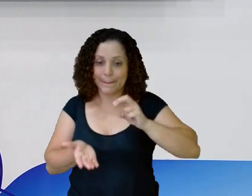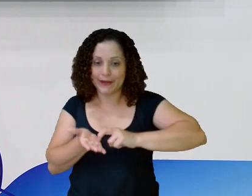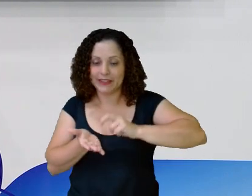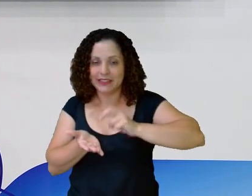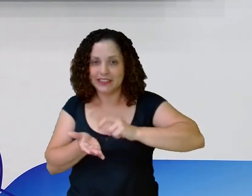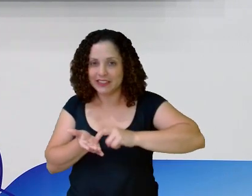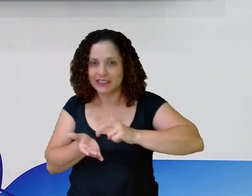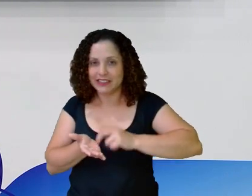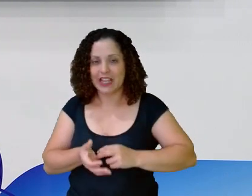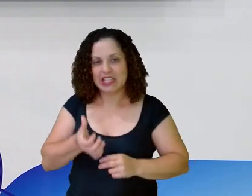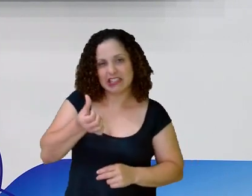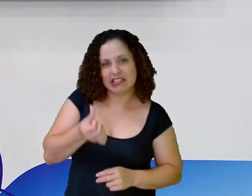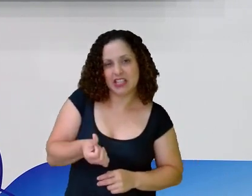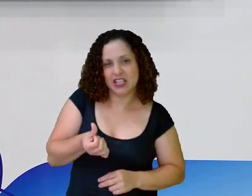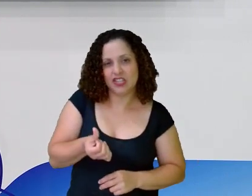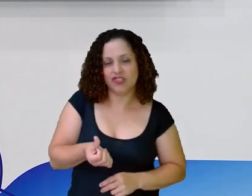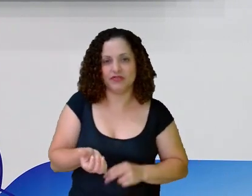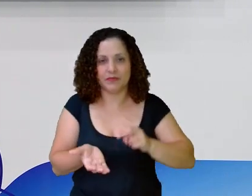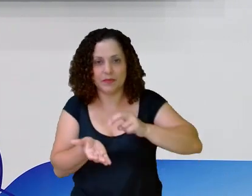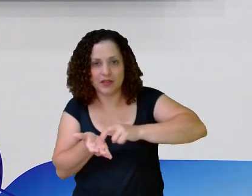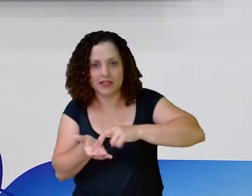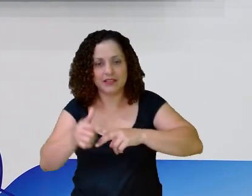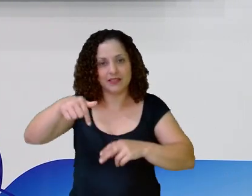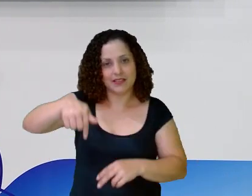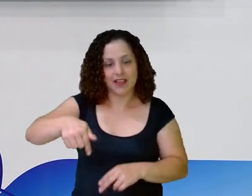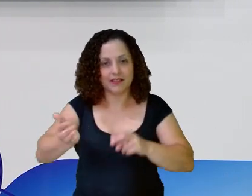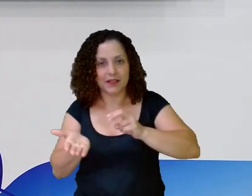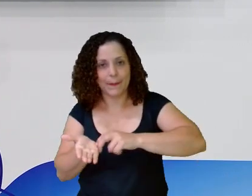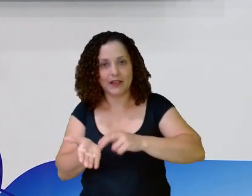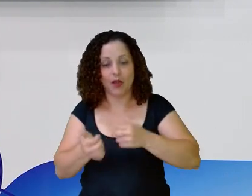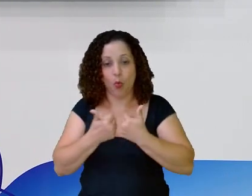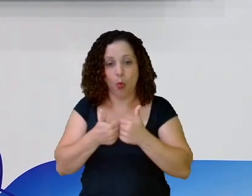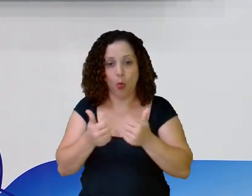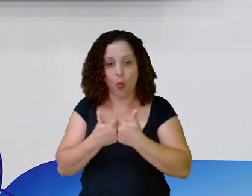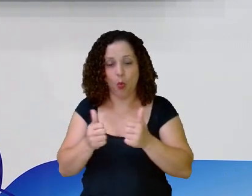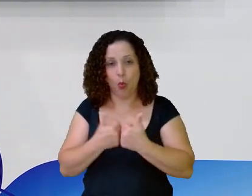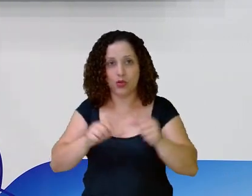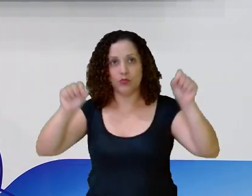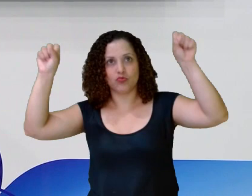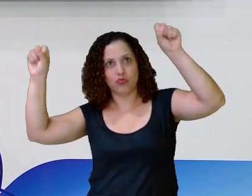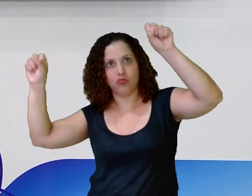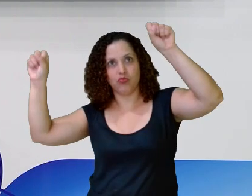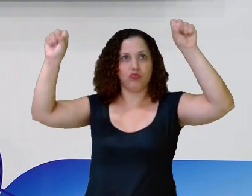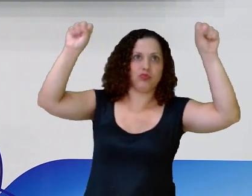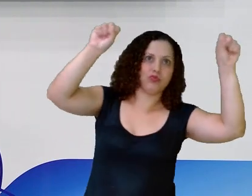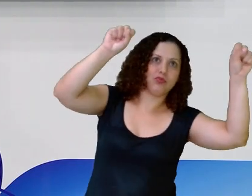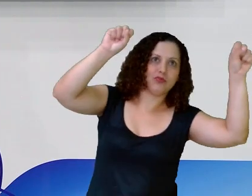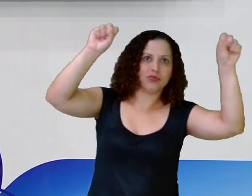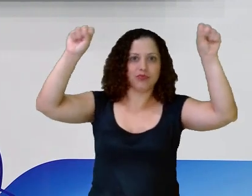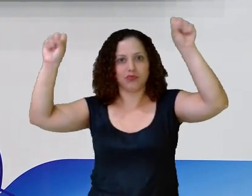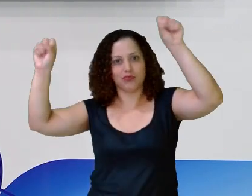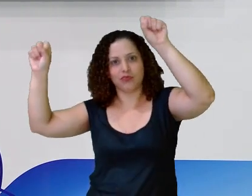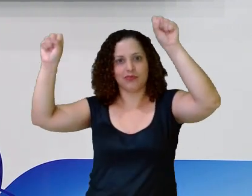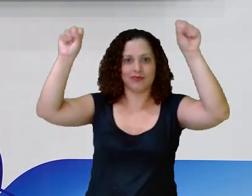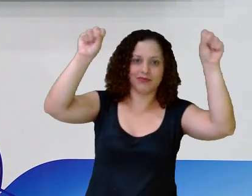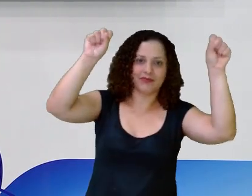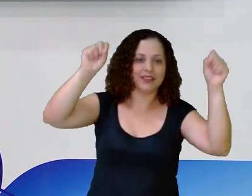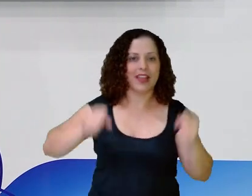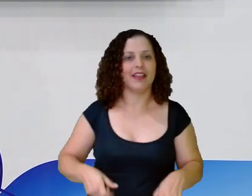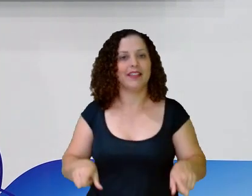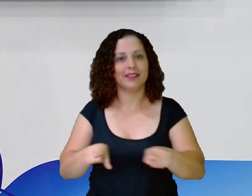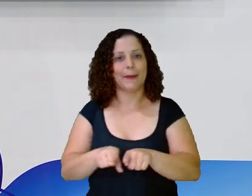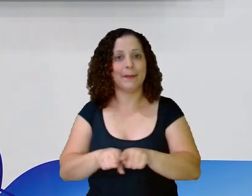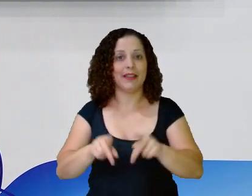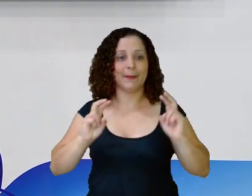pico, 6, 7 horas da manhã, para pegar os ônibus que estão lotados, o metrô, todas, ou a maioria dessas pessoas, a